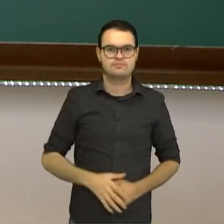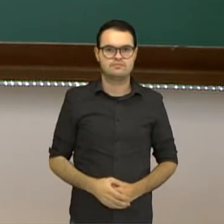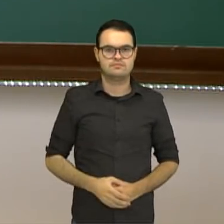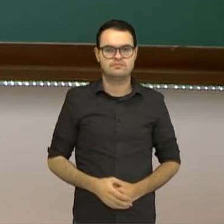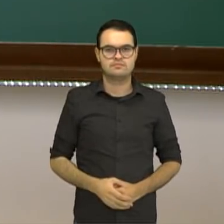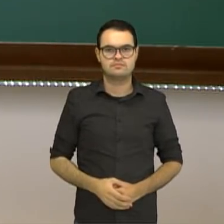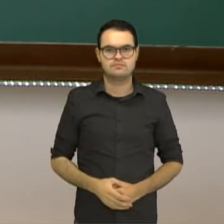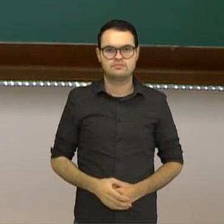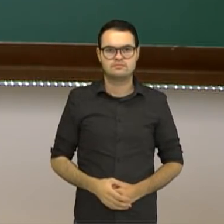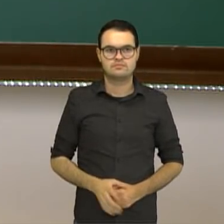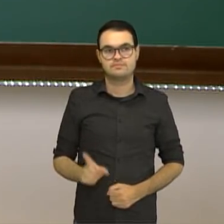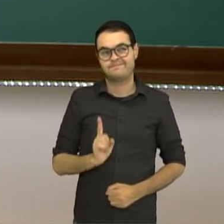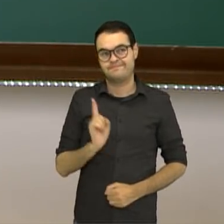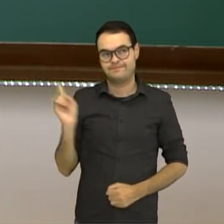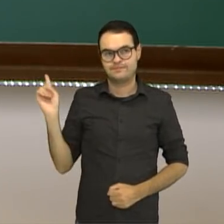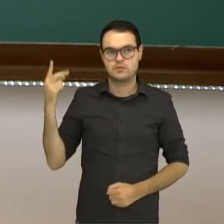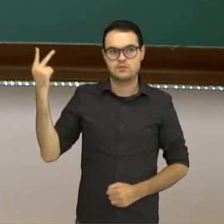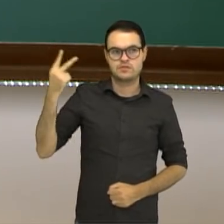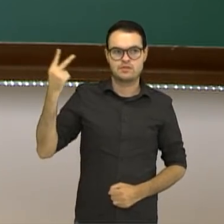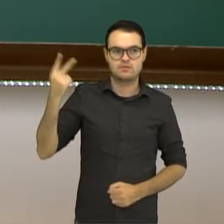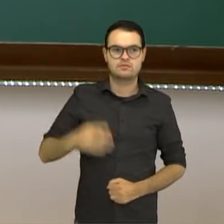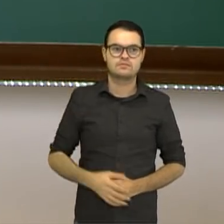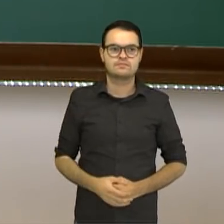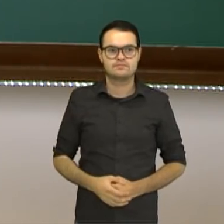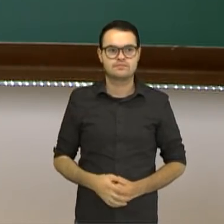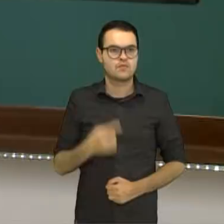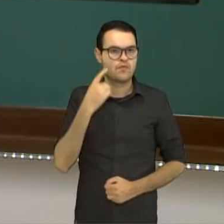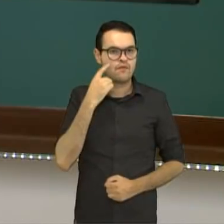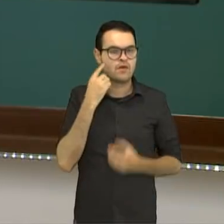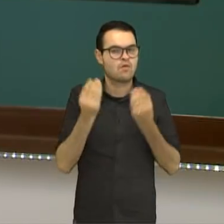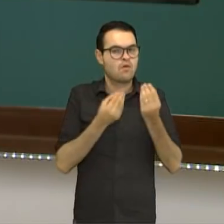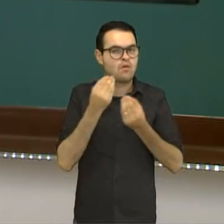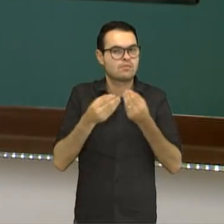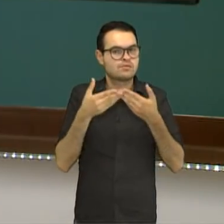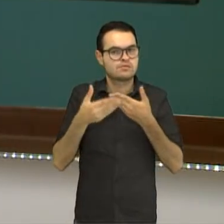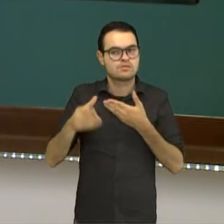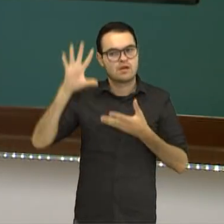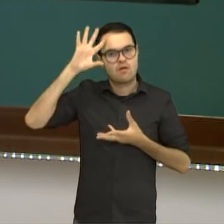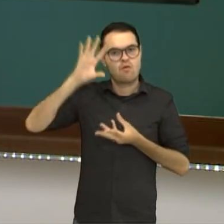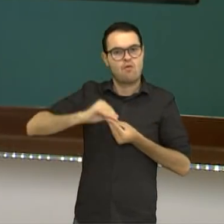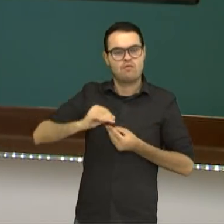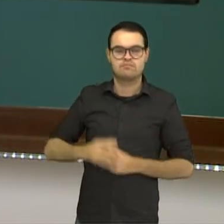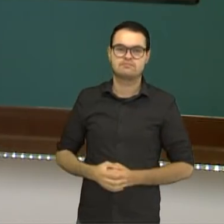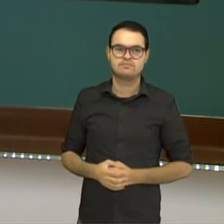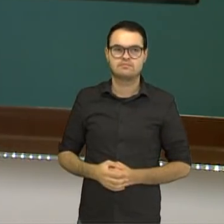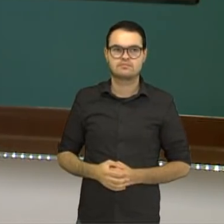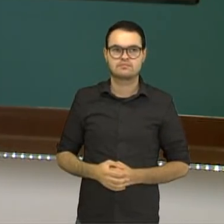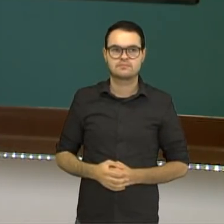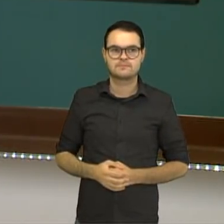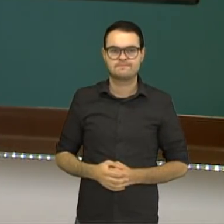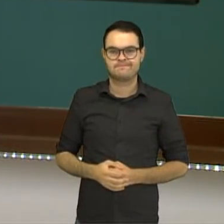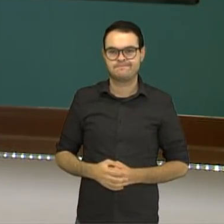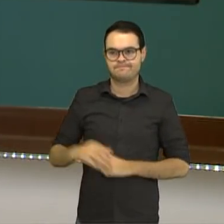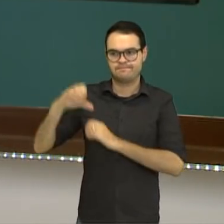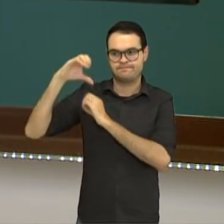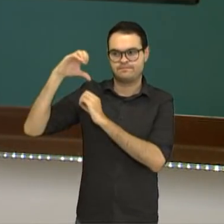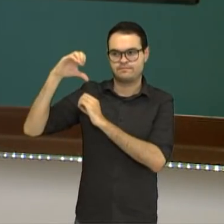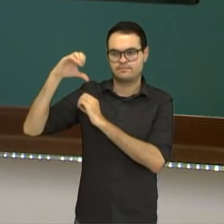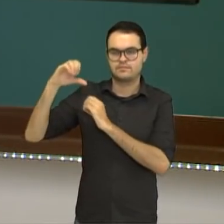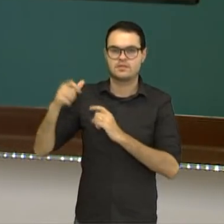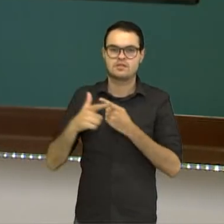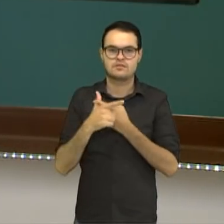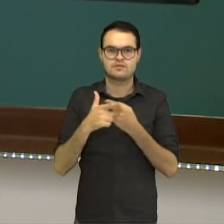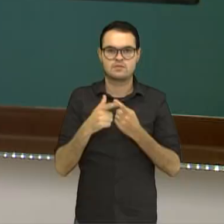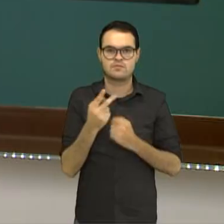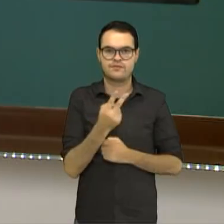1.232 dividido por 22 vai dar o 56. Vamos ver como eu cheguei nessa conclusão. Então, a operação era alguém dividido por